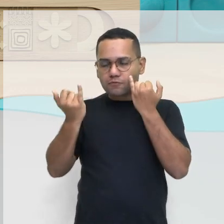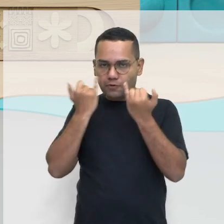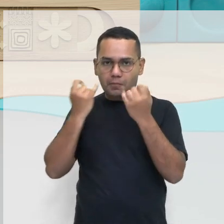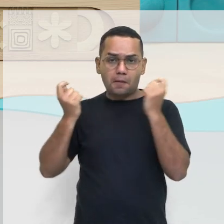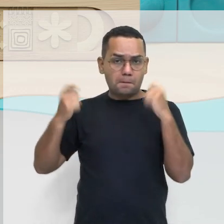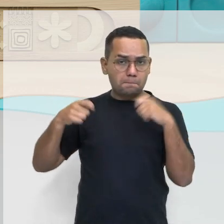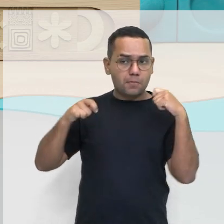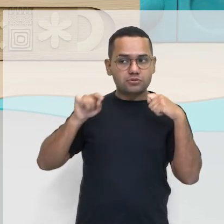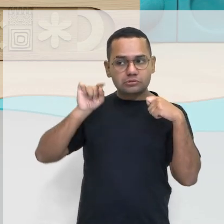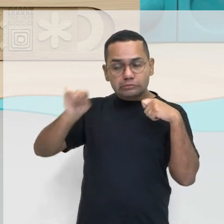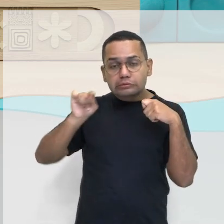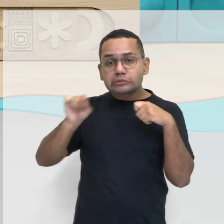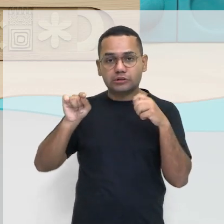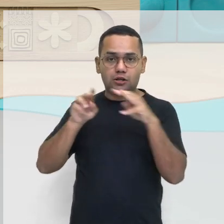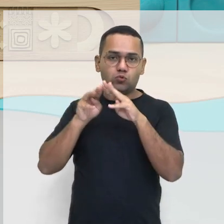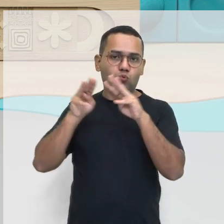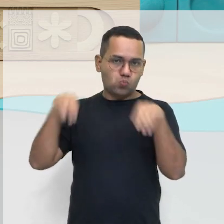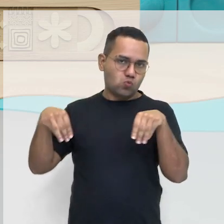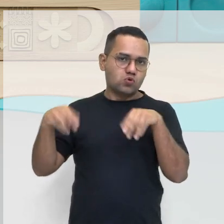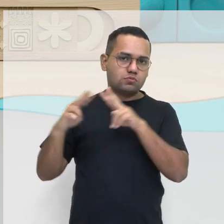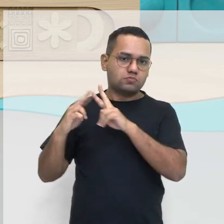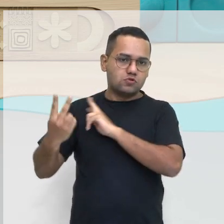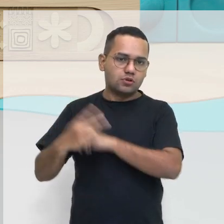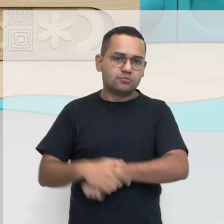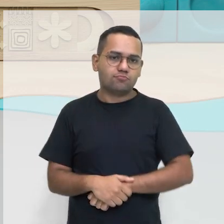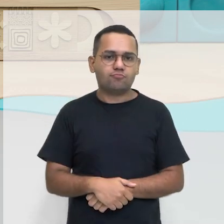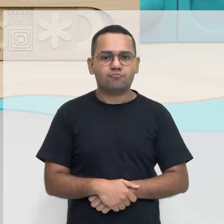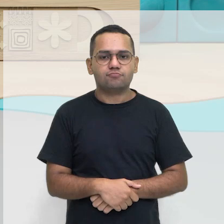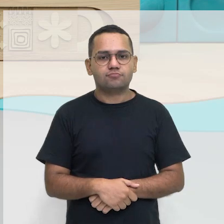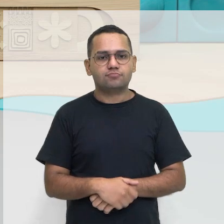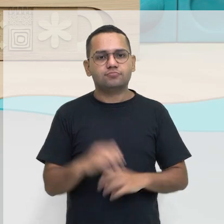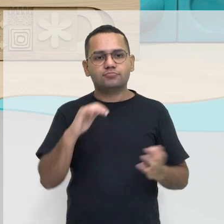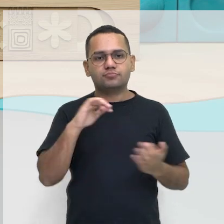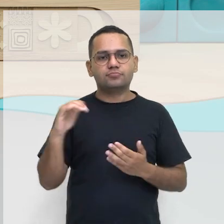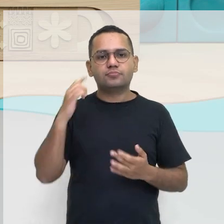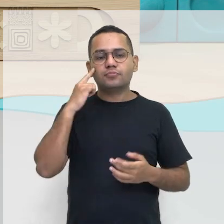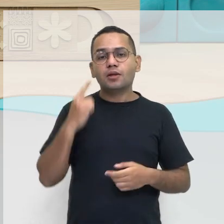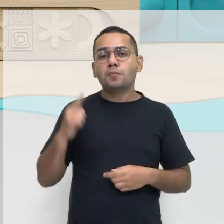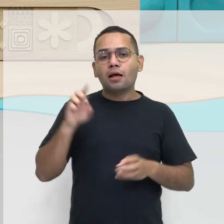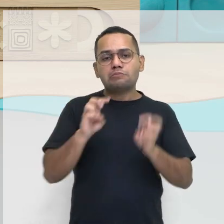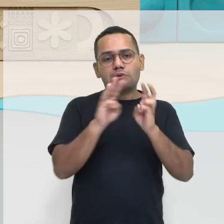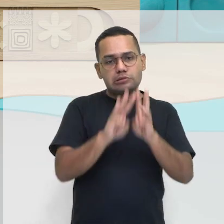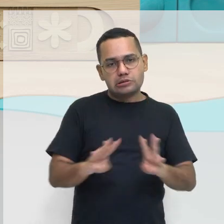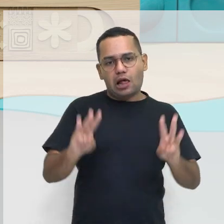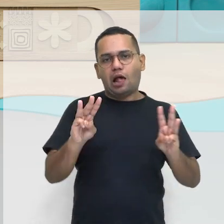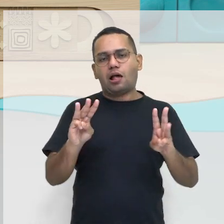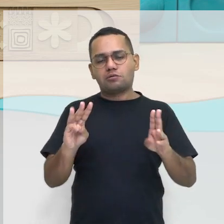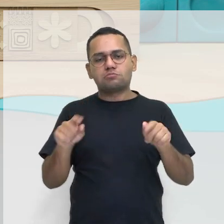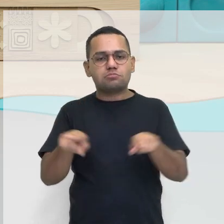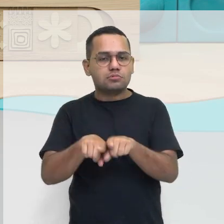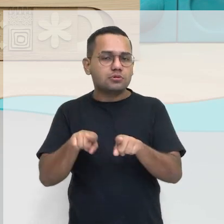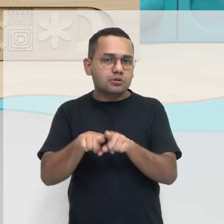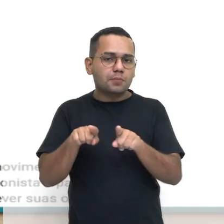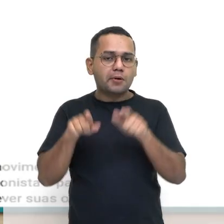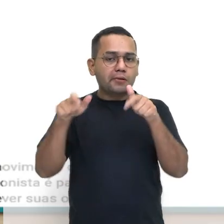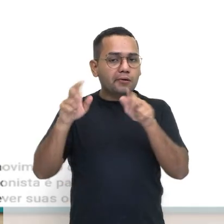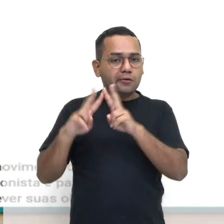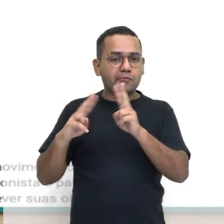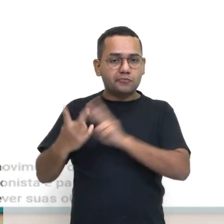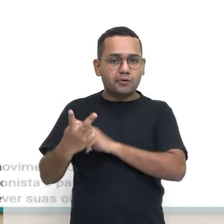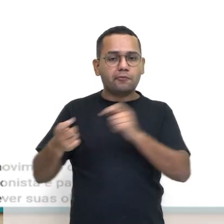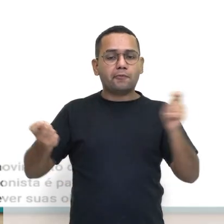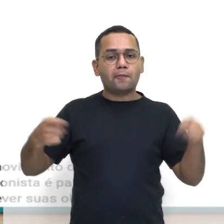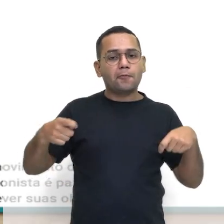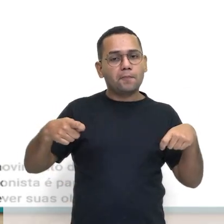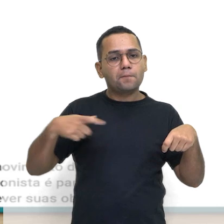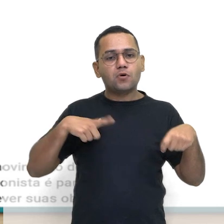museu virtual. Então, sites e galerias virtuais, exposições digitais são espaços paralelos